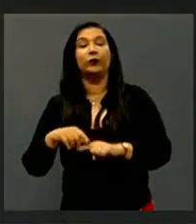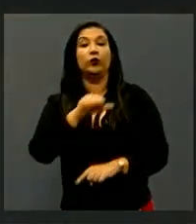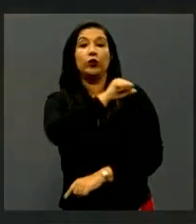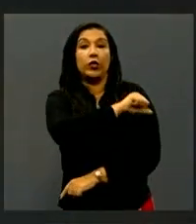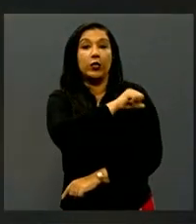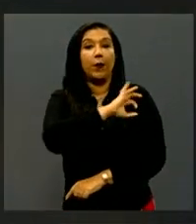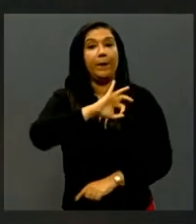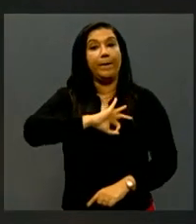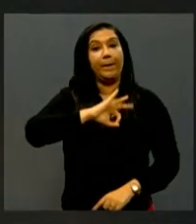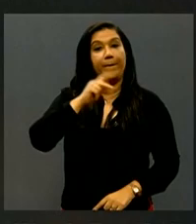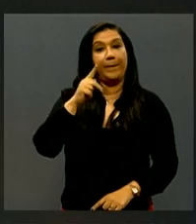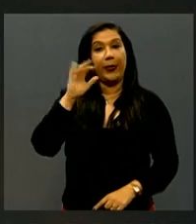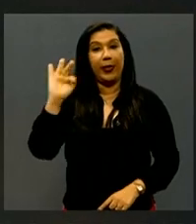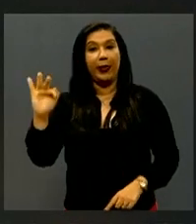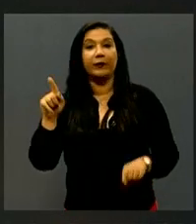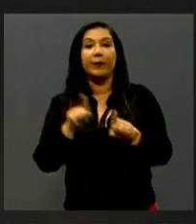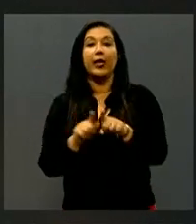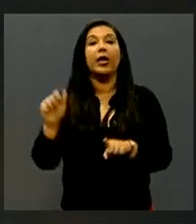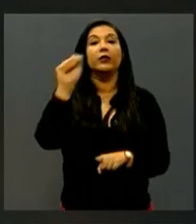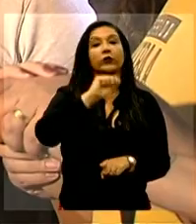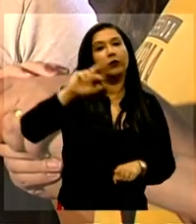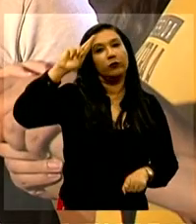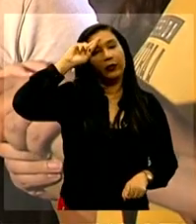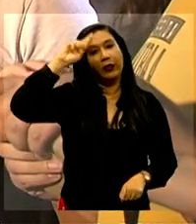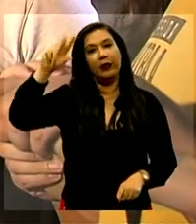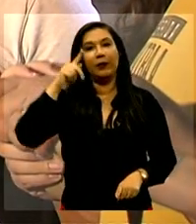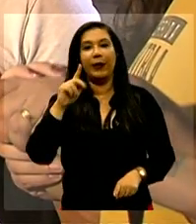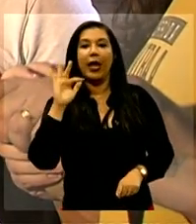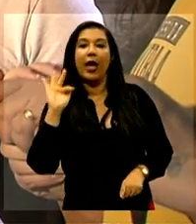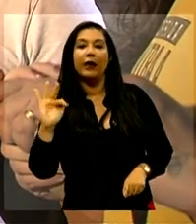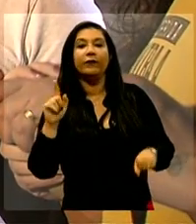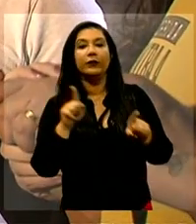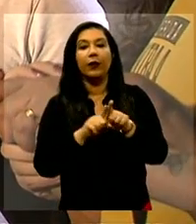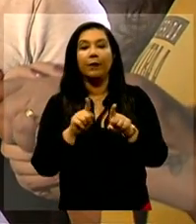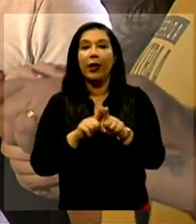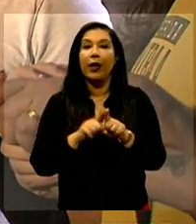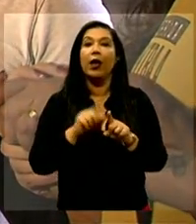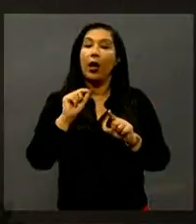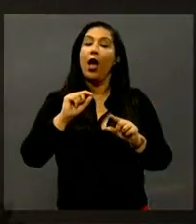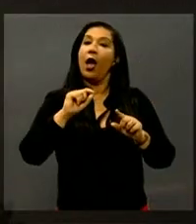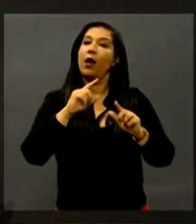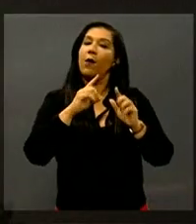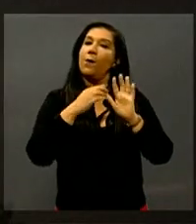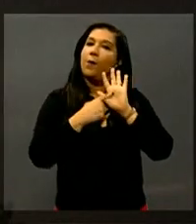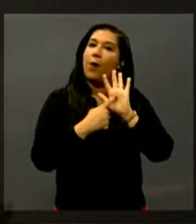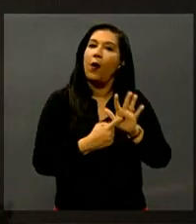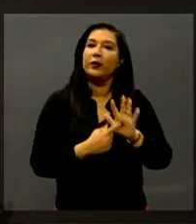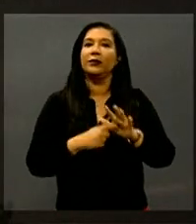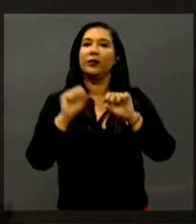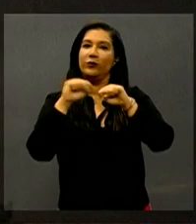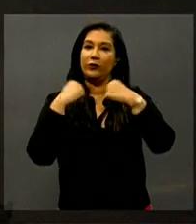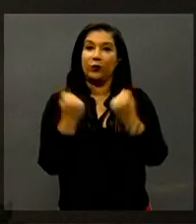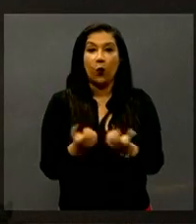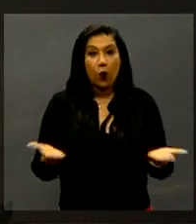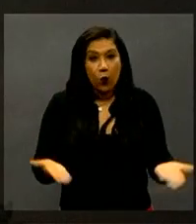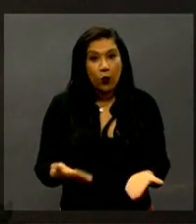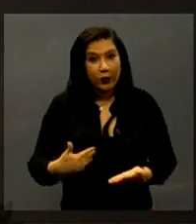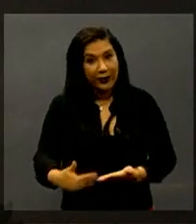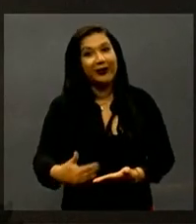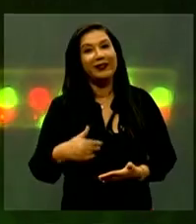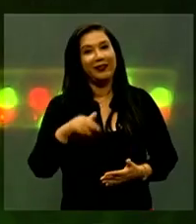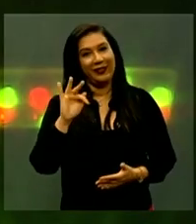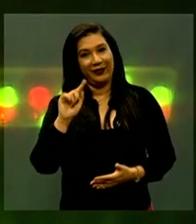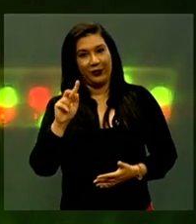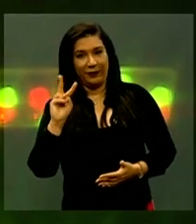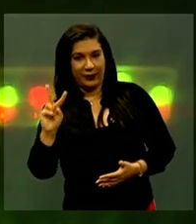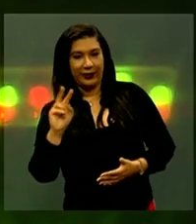Federal e da Associação dos Delegados da Polícia Federal e fazia uma alusão ao evento que acontece hoje aqui na